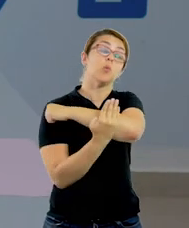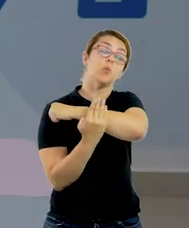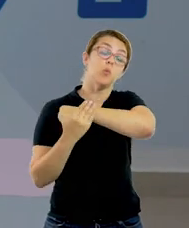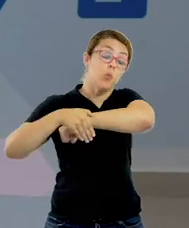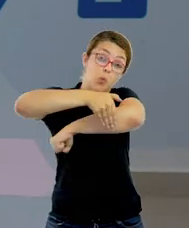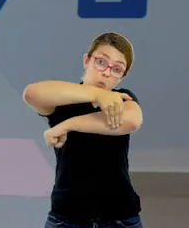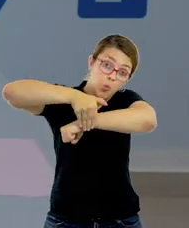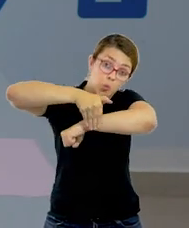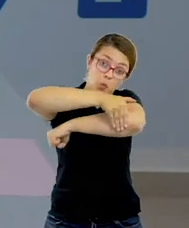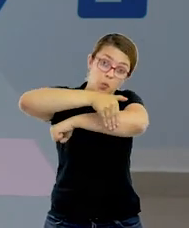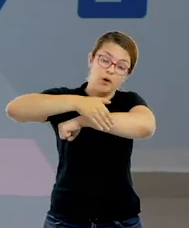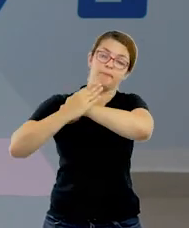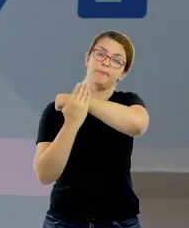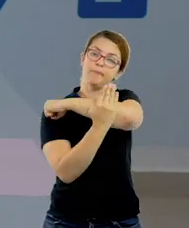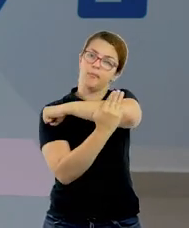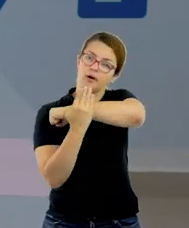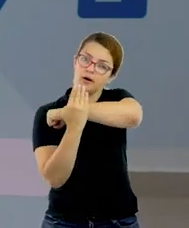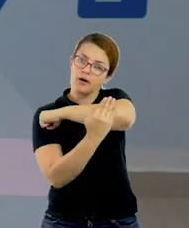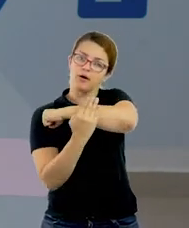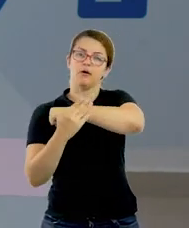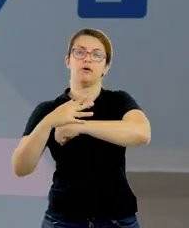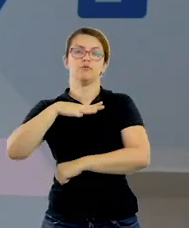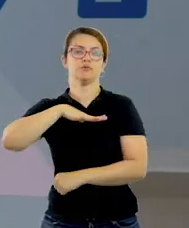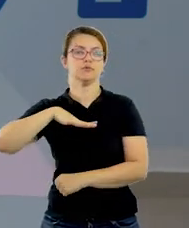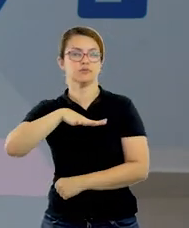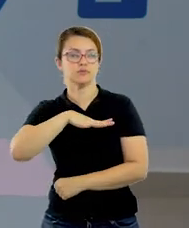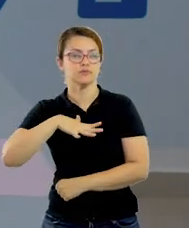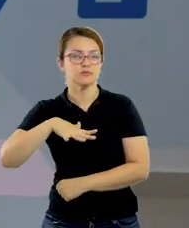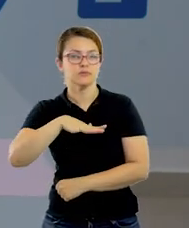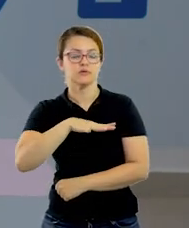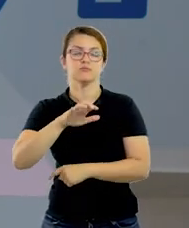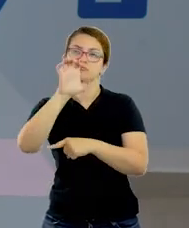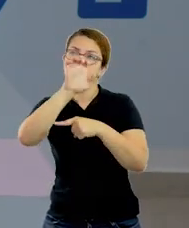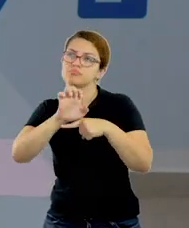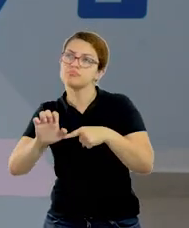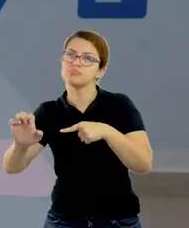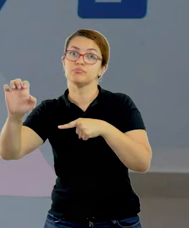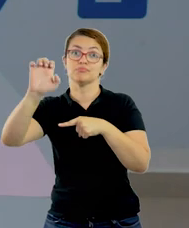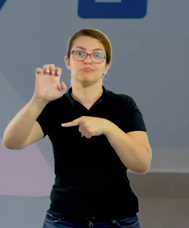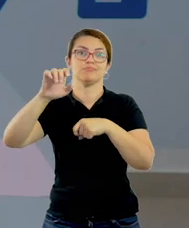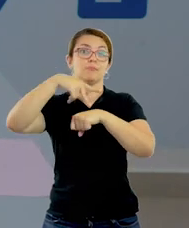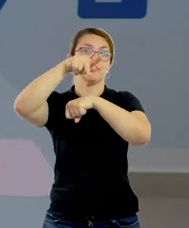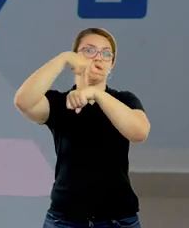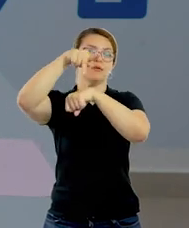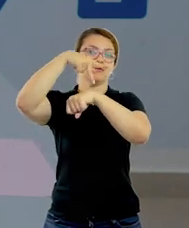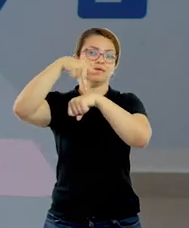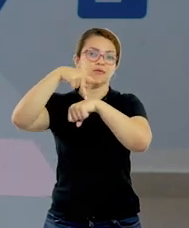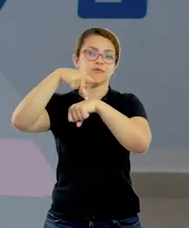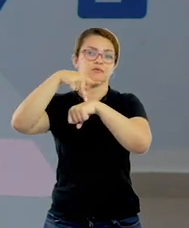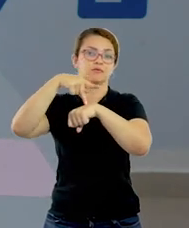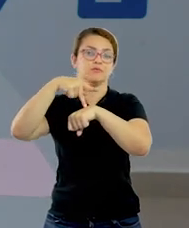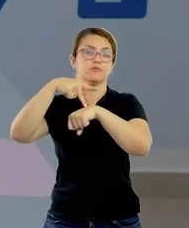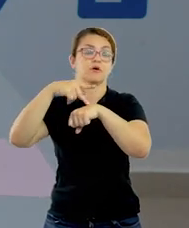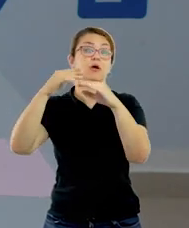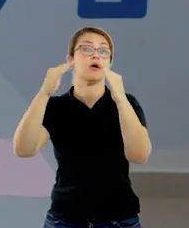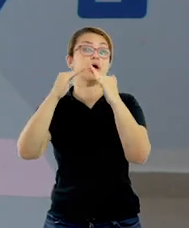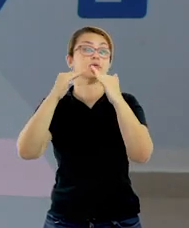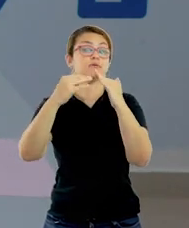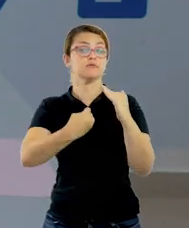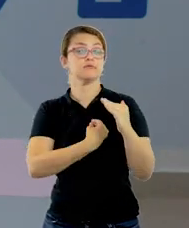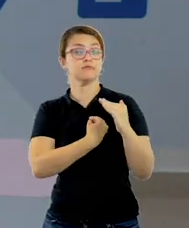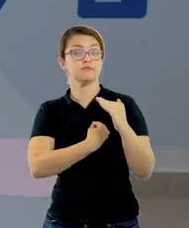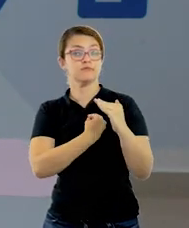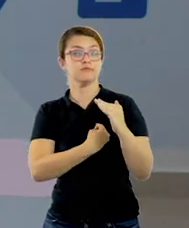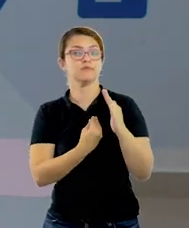sua rua o bairro a cidade o está oi e o país onde